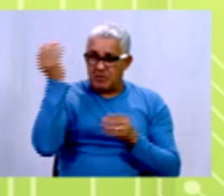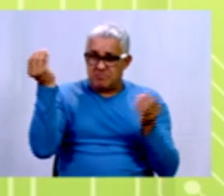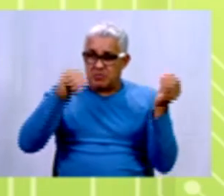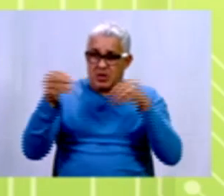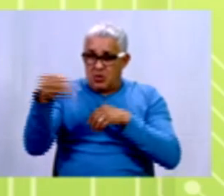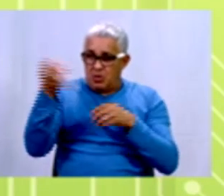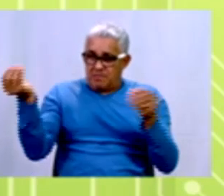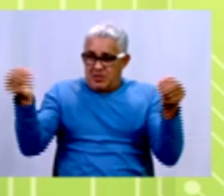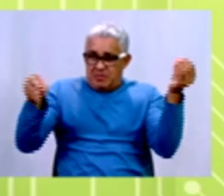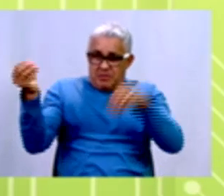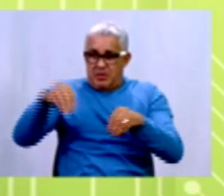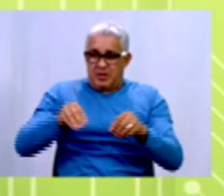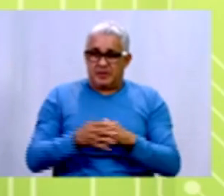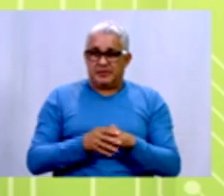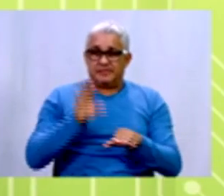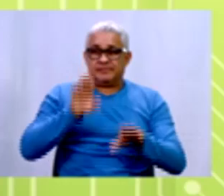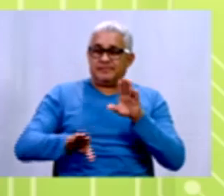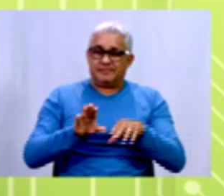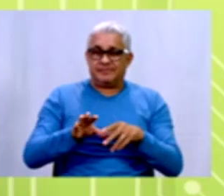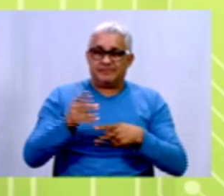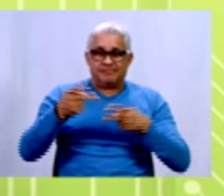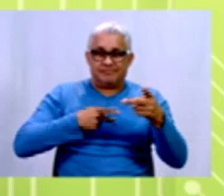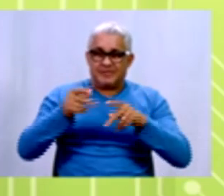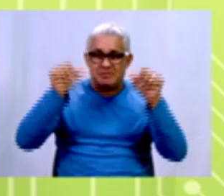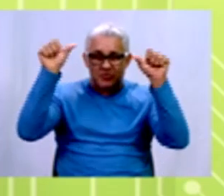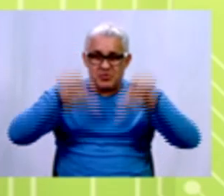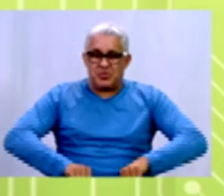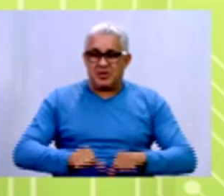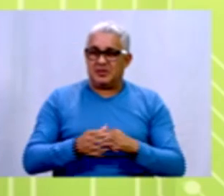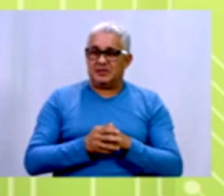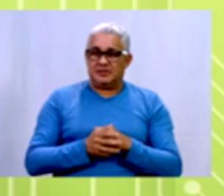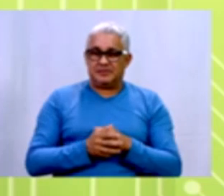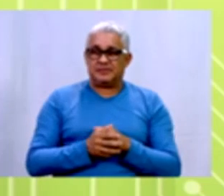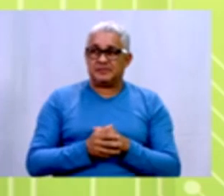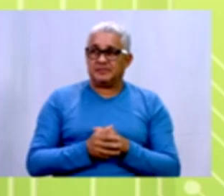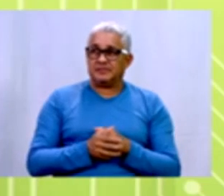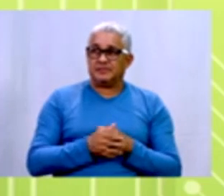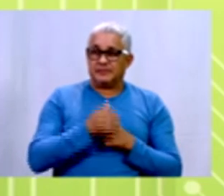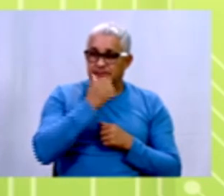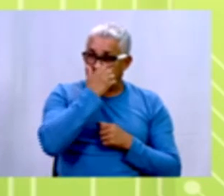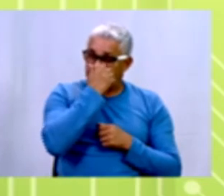muitas vezes, não se tem o sucesso desejado.